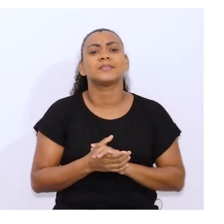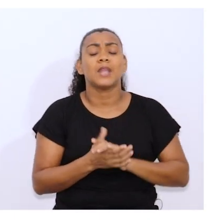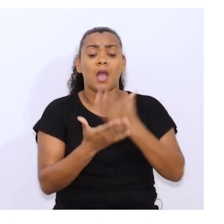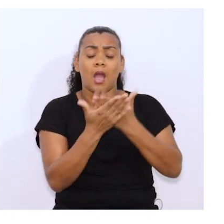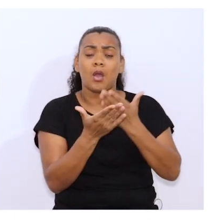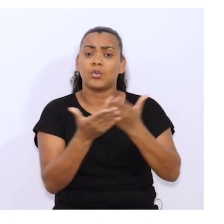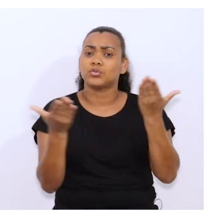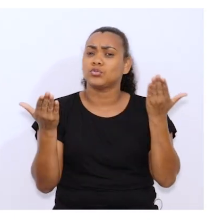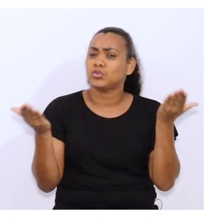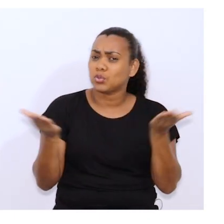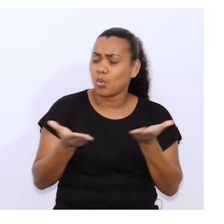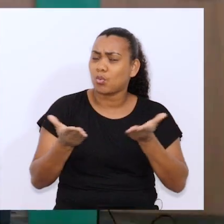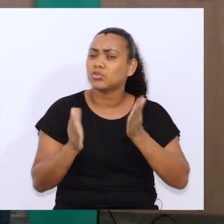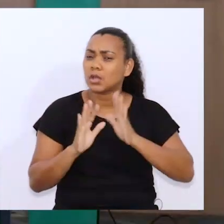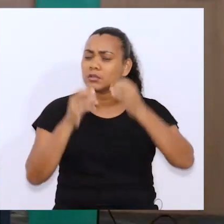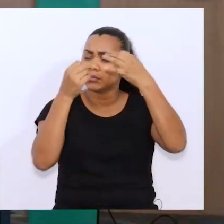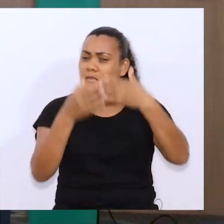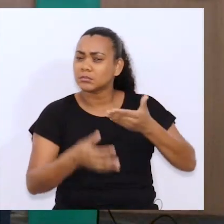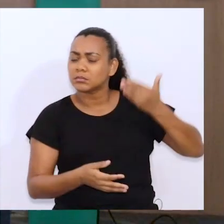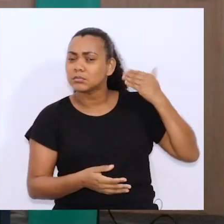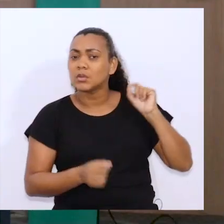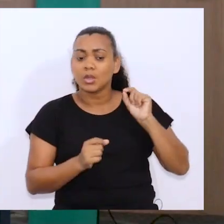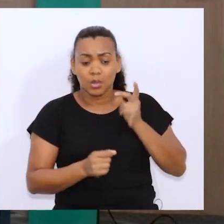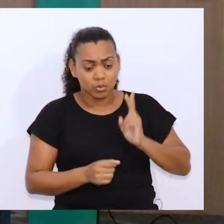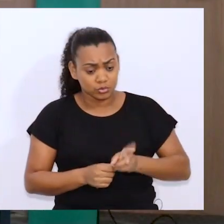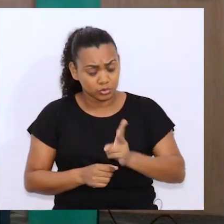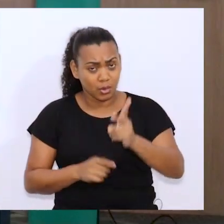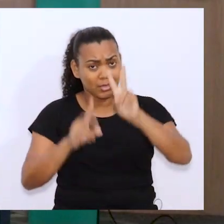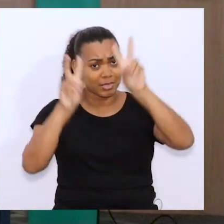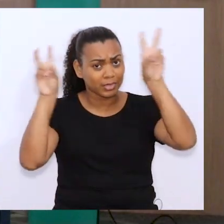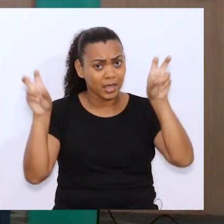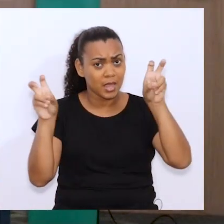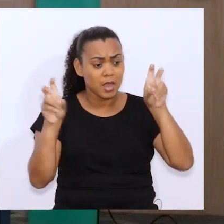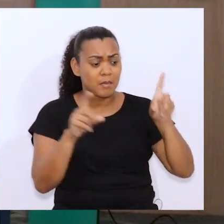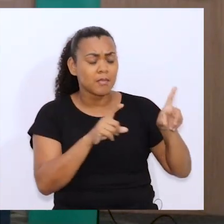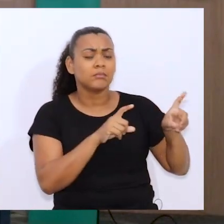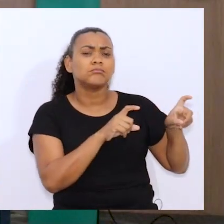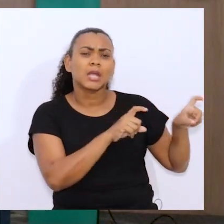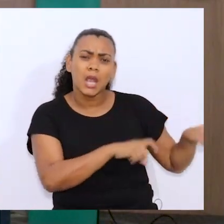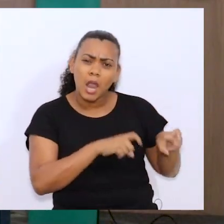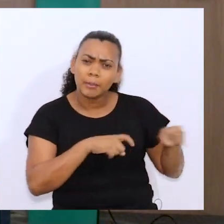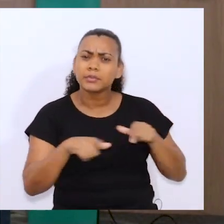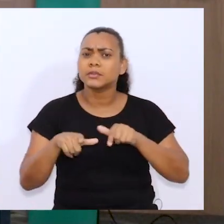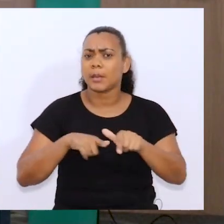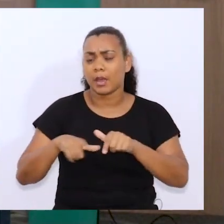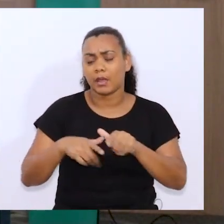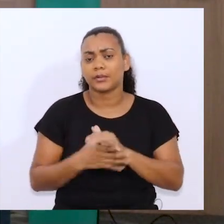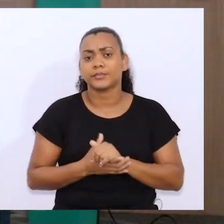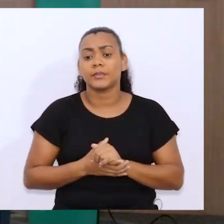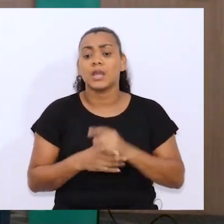aula de hoje, como eu falei anteriormente, vamos dar continuidade ao tema campo e trabalho e vamos